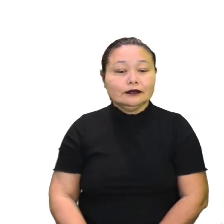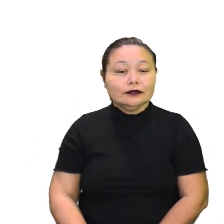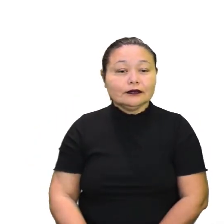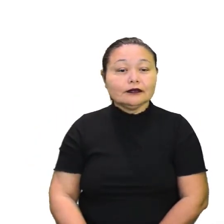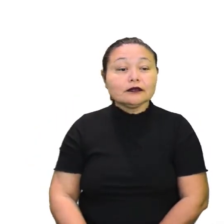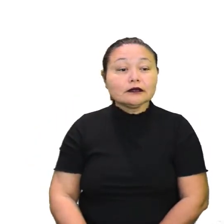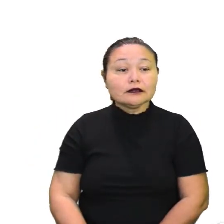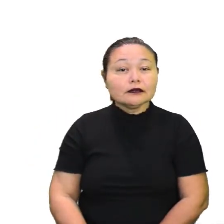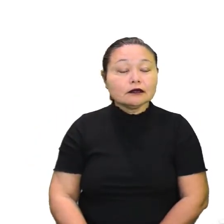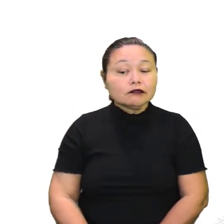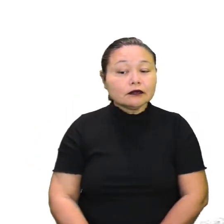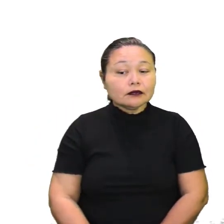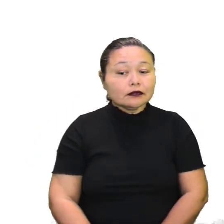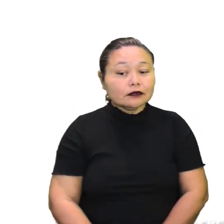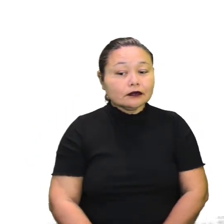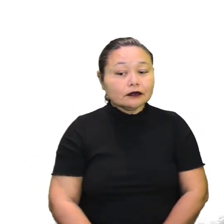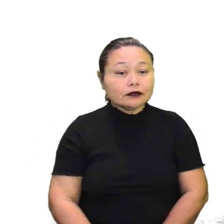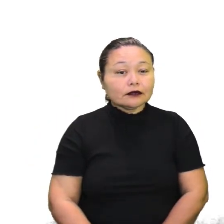Olha lá.